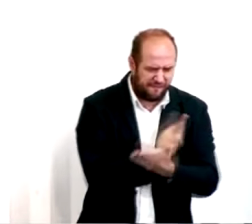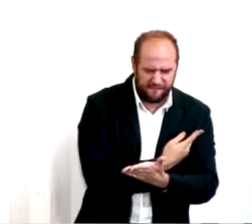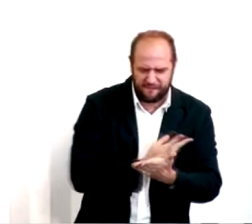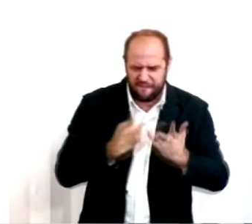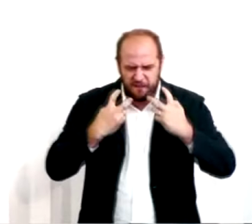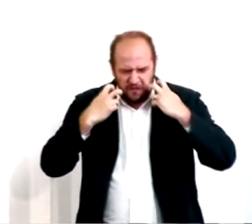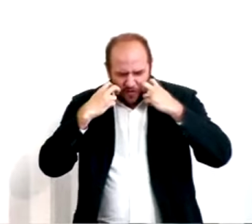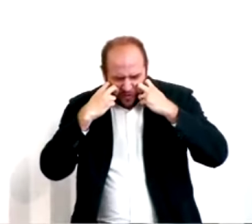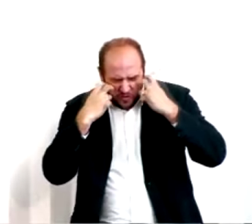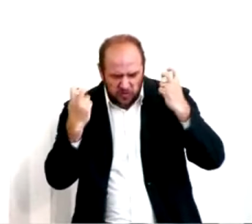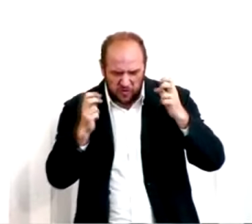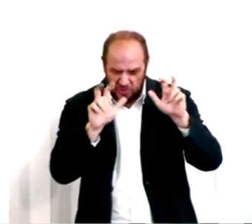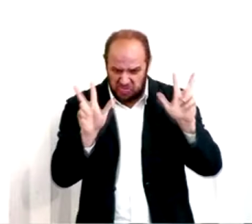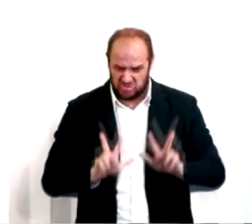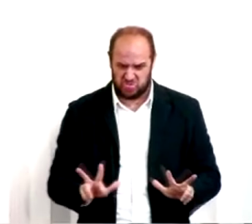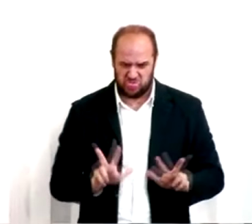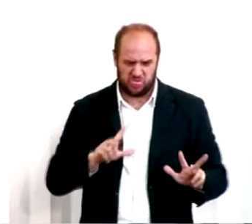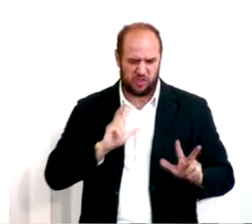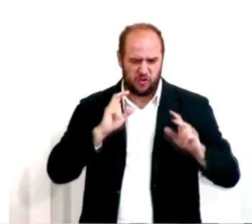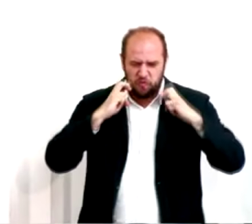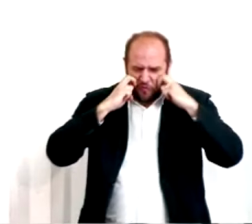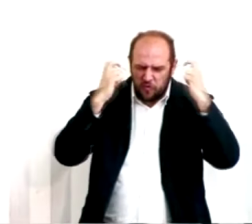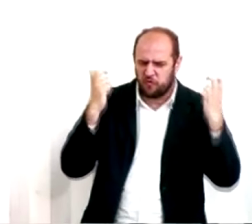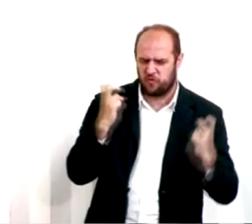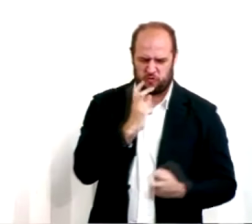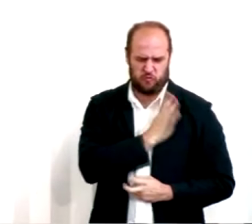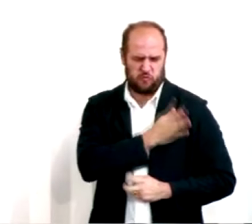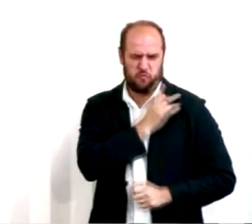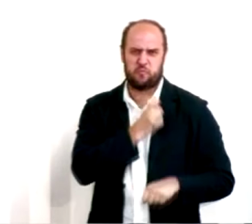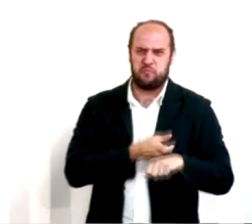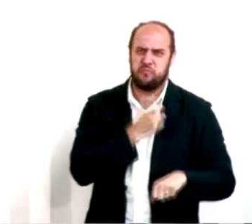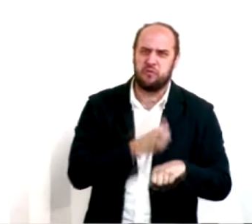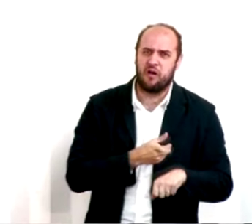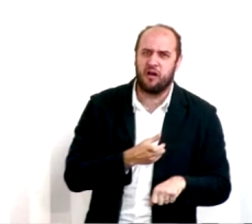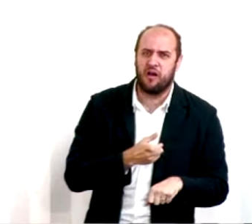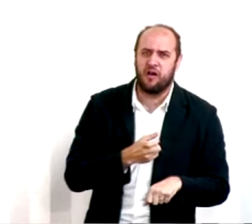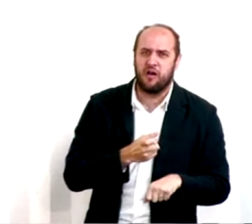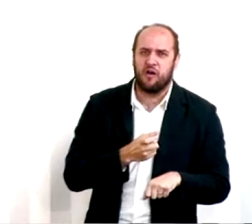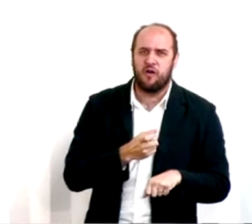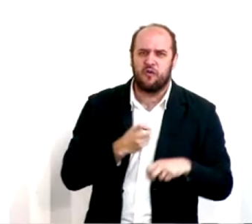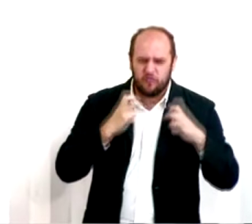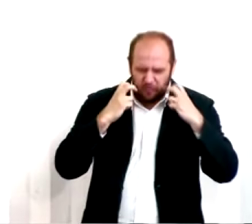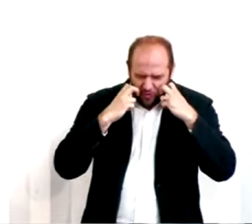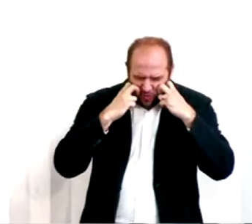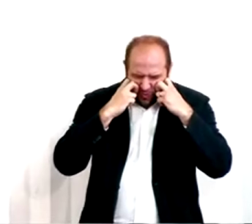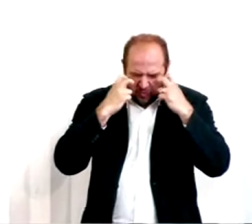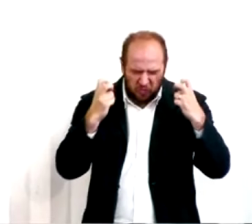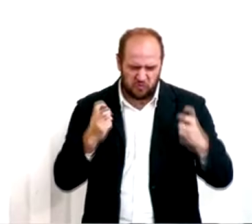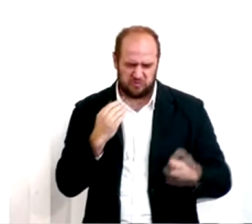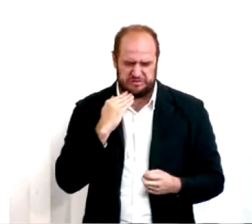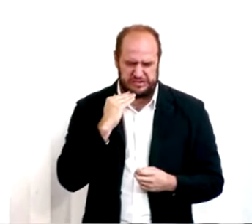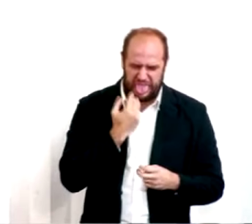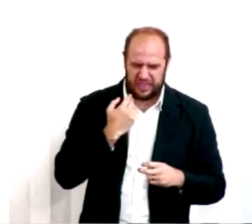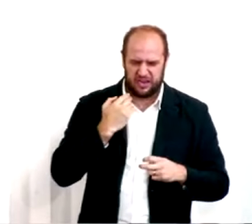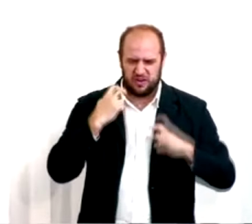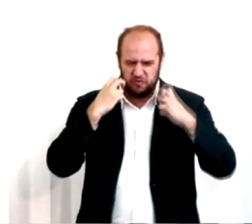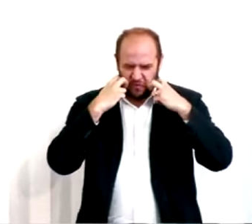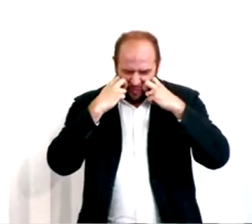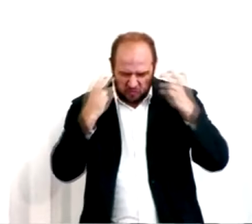vergonha tá Turismo para o nosso coração a vergonha dos desacertos a